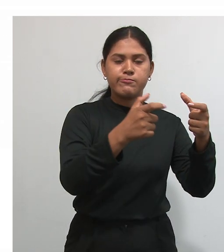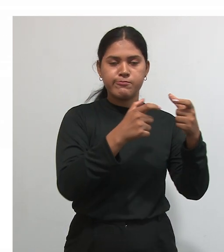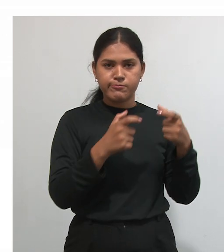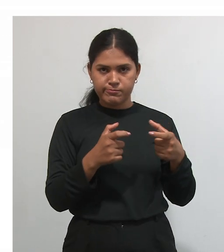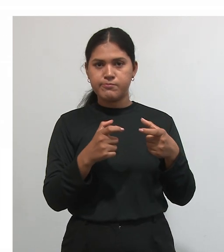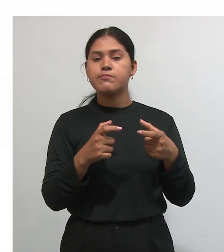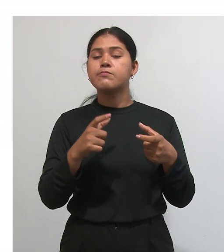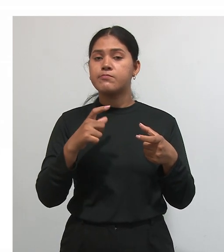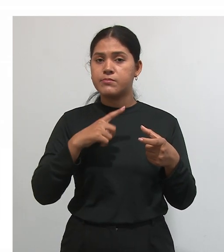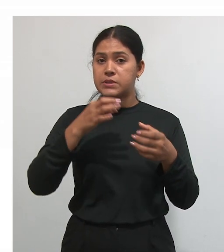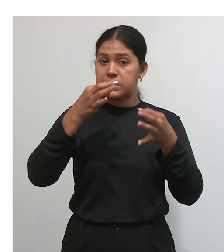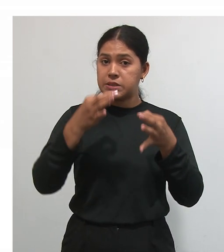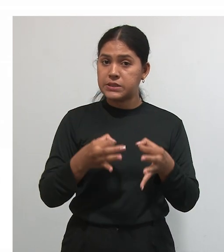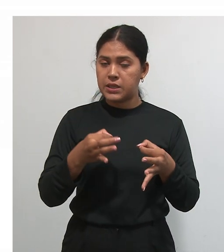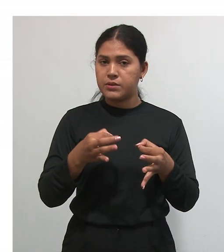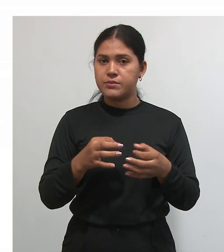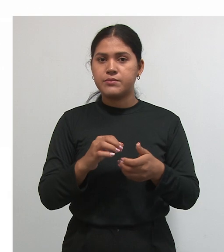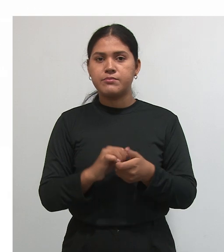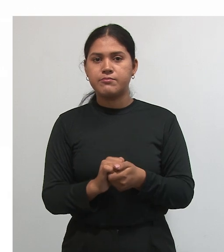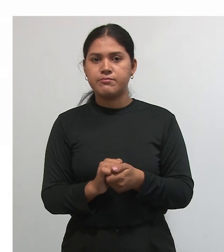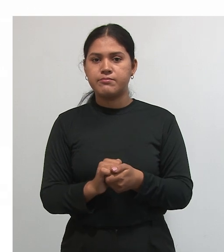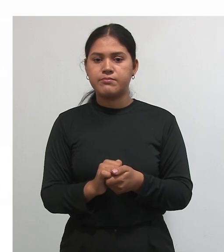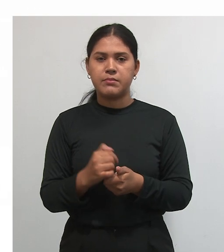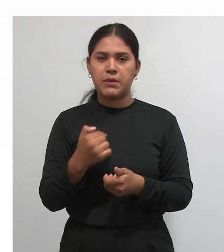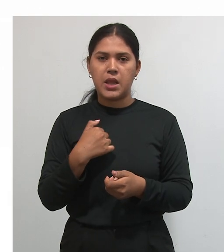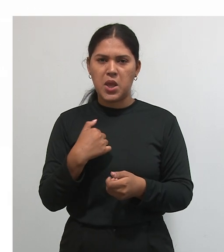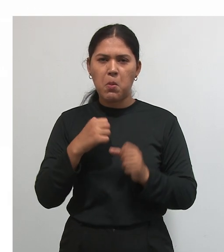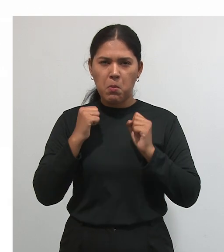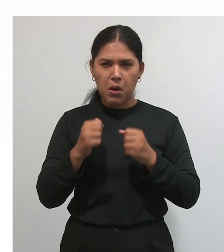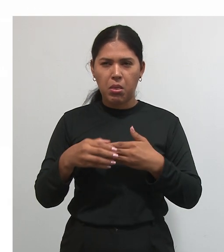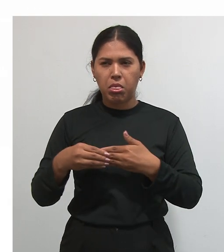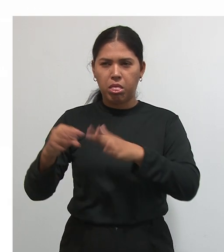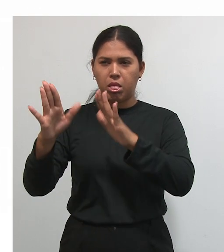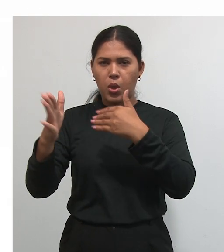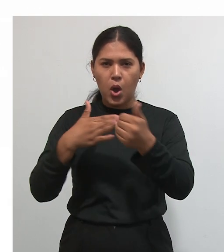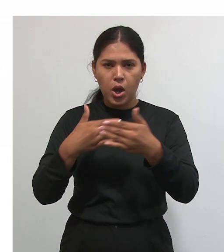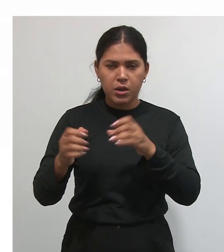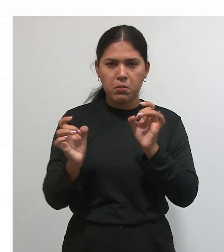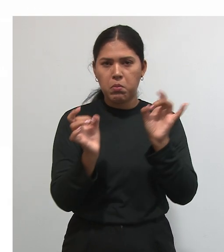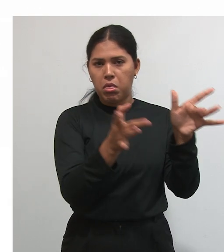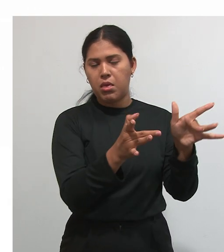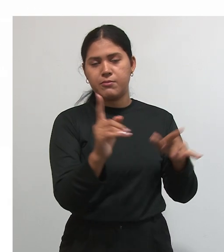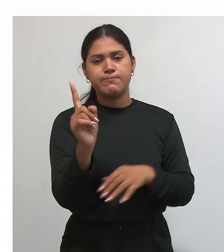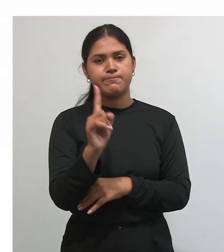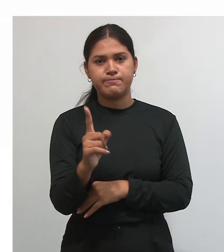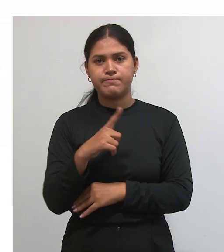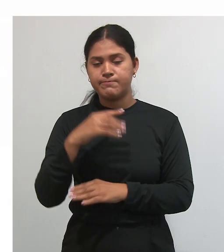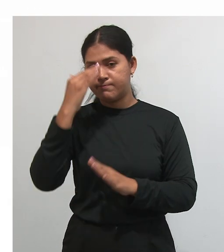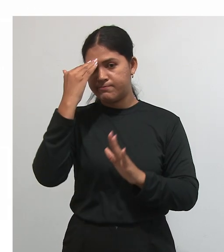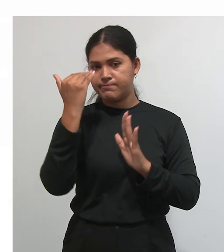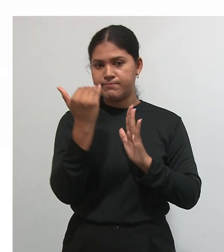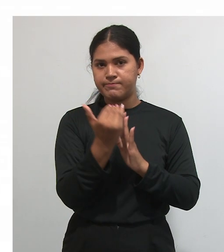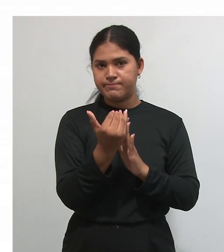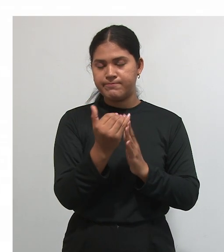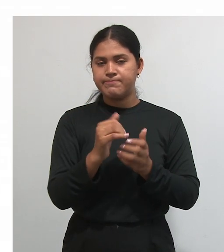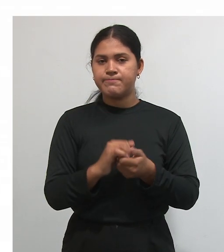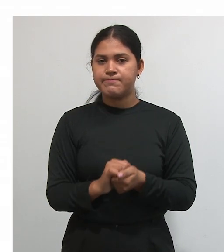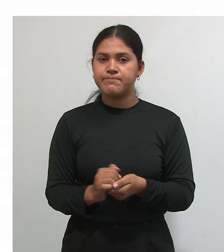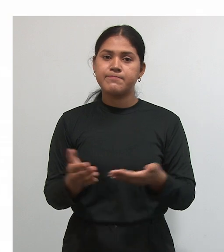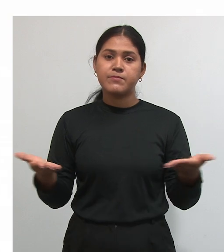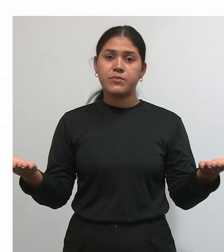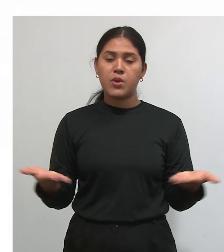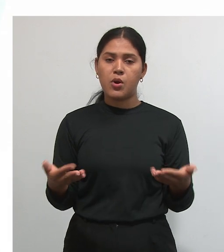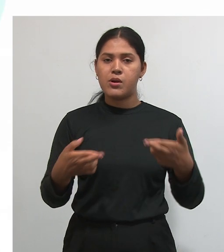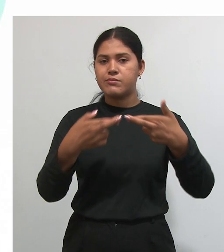a política nacional de resíduos sólidos. Eu não vou simplesmente poder descartar em qualquer lugar.